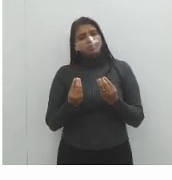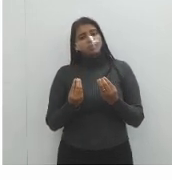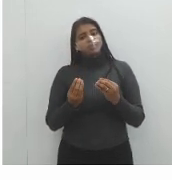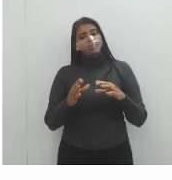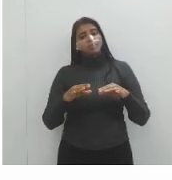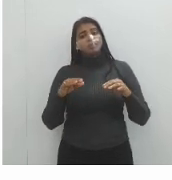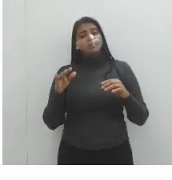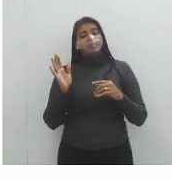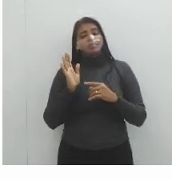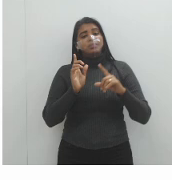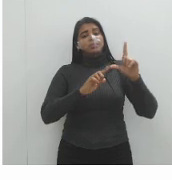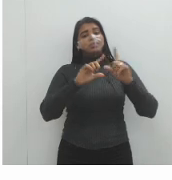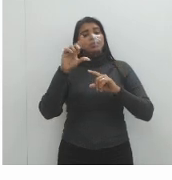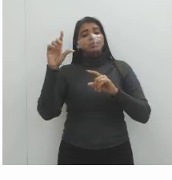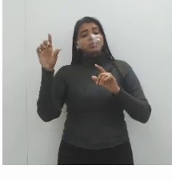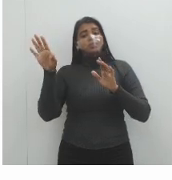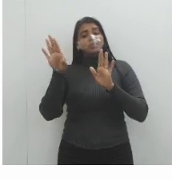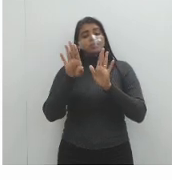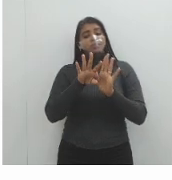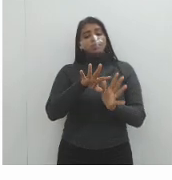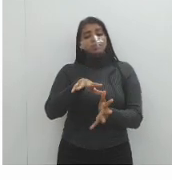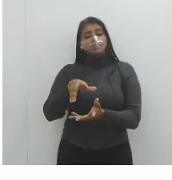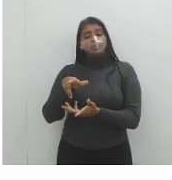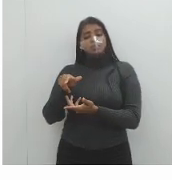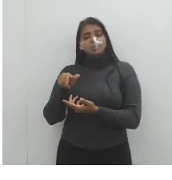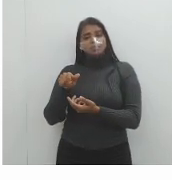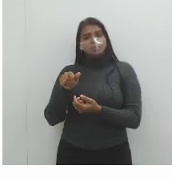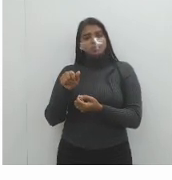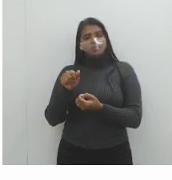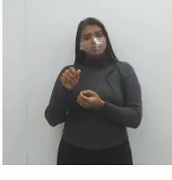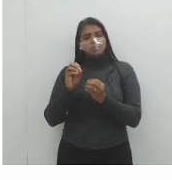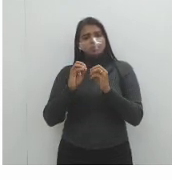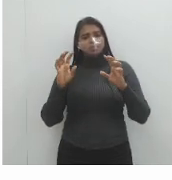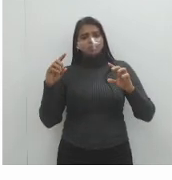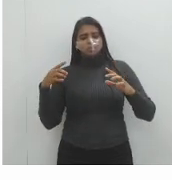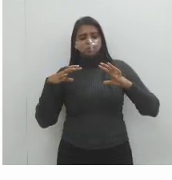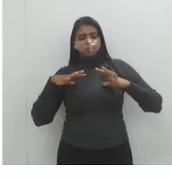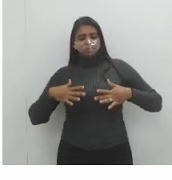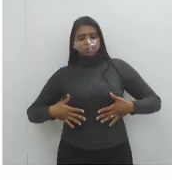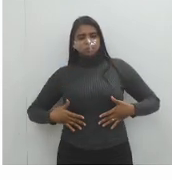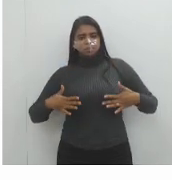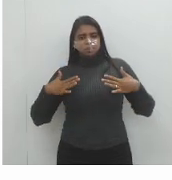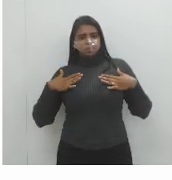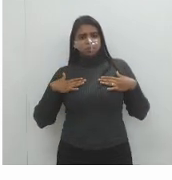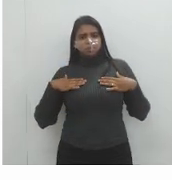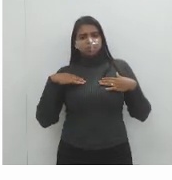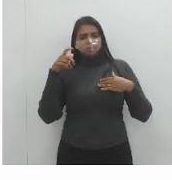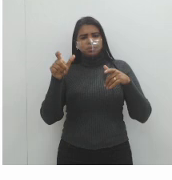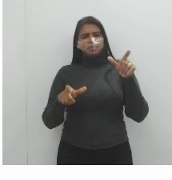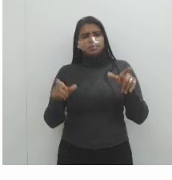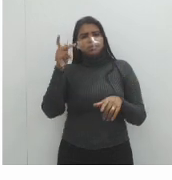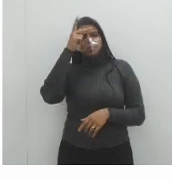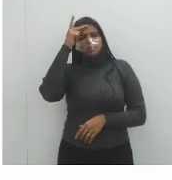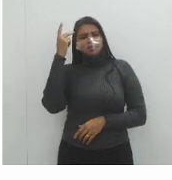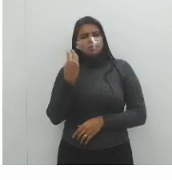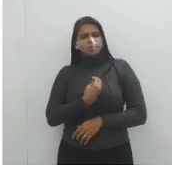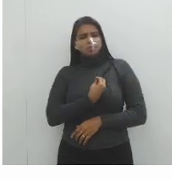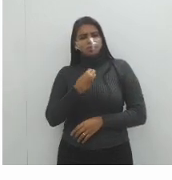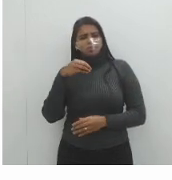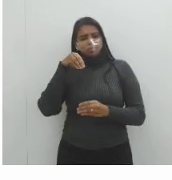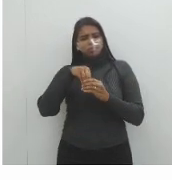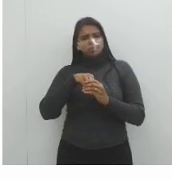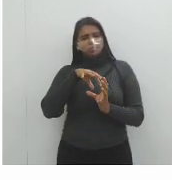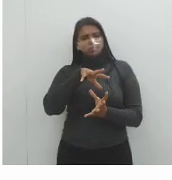ela chegou à Terra e formou nossos corpos e os seres que existem aqui? A gente tem aqui